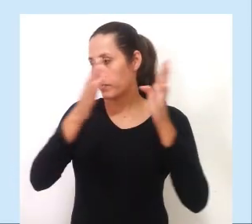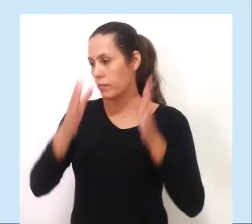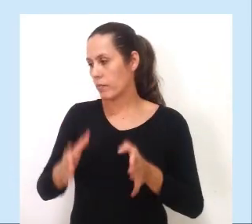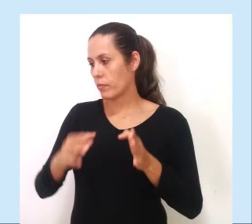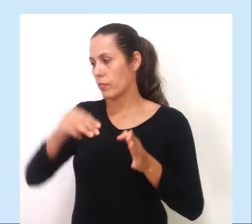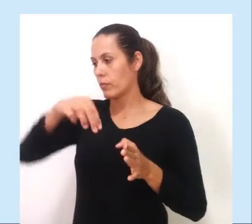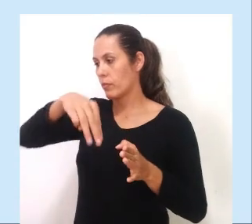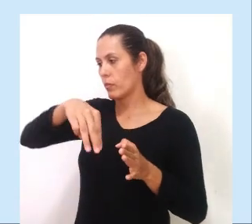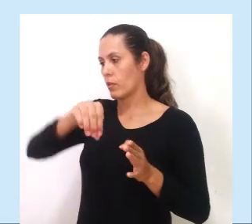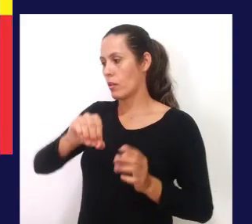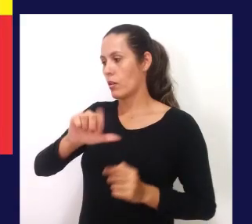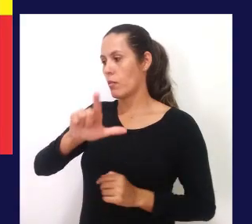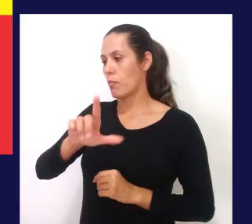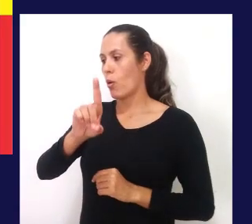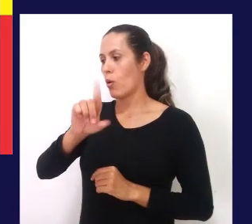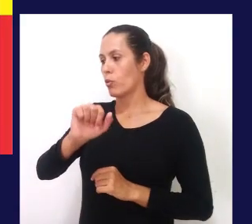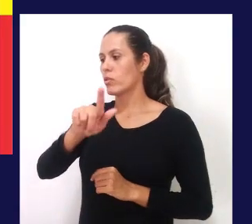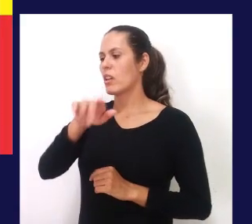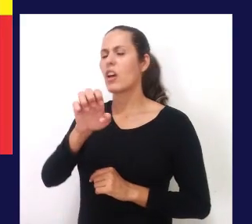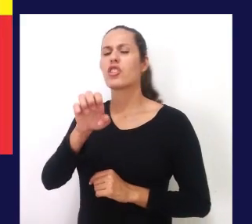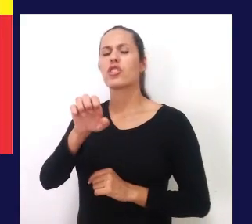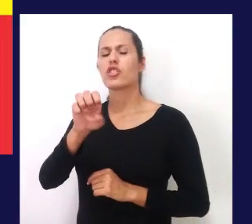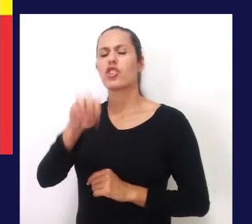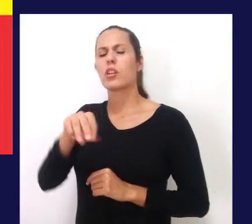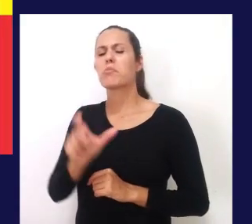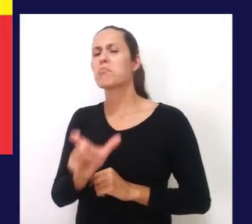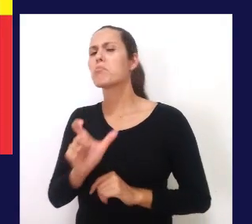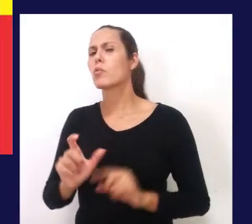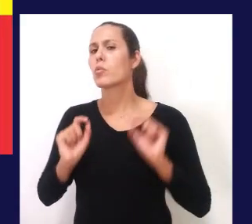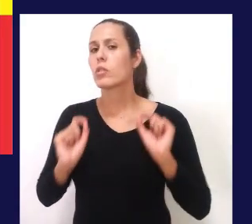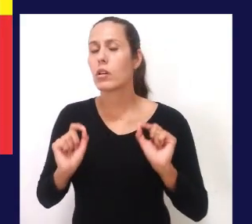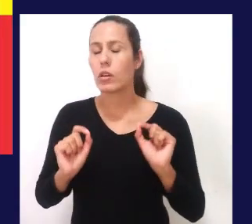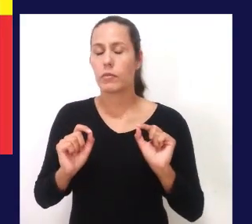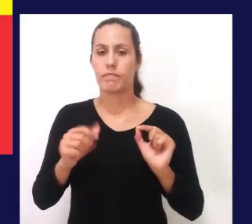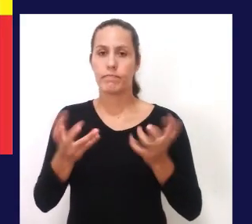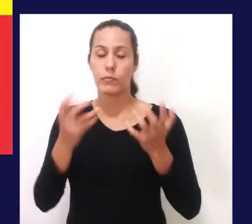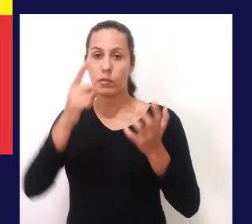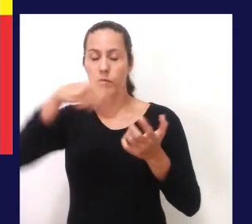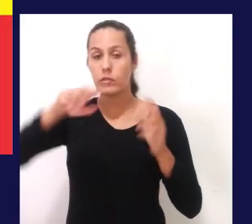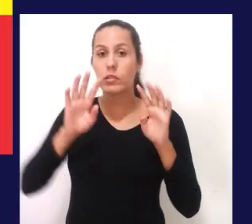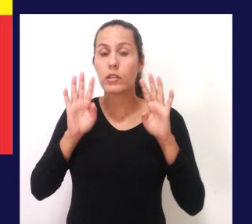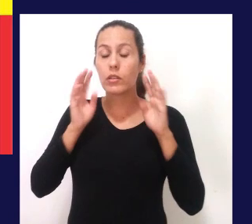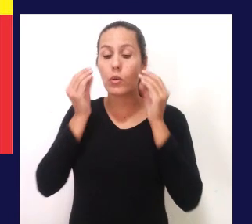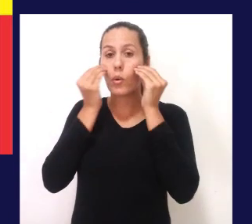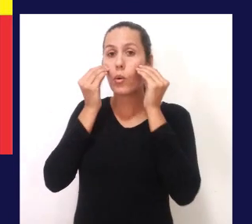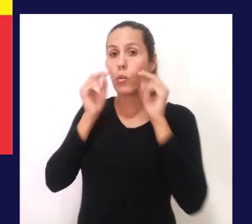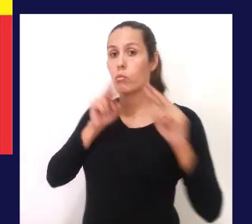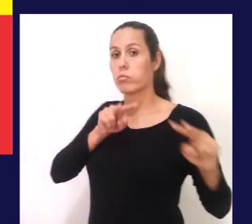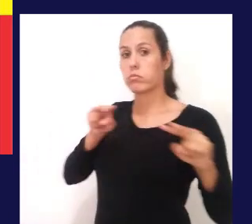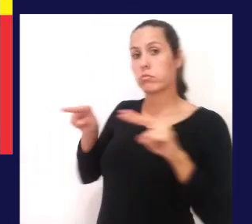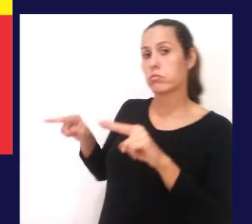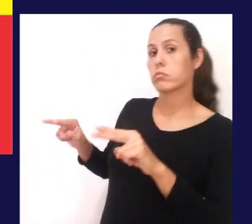sobre a fossilização, que é a questão da moldagem. A moldagem, na realidade,